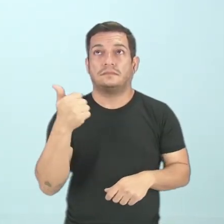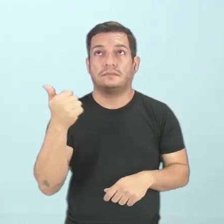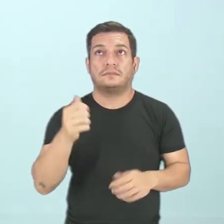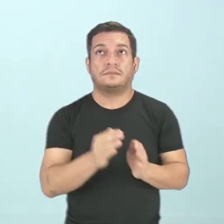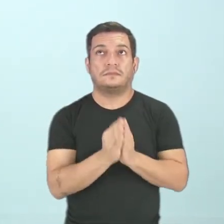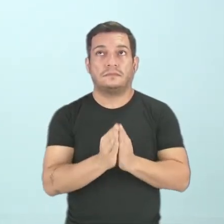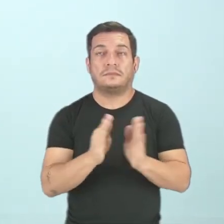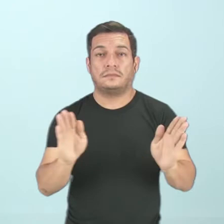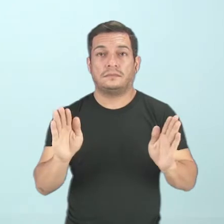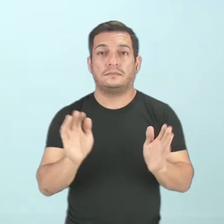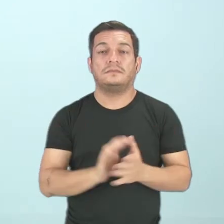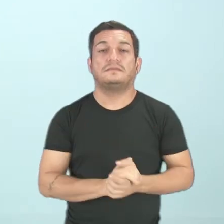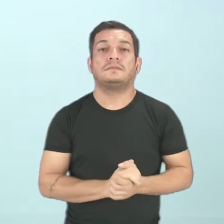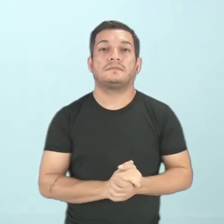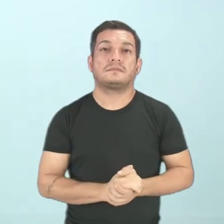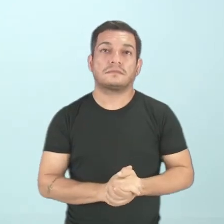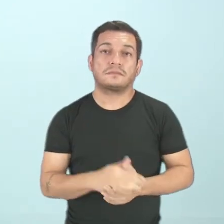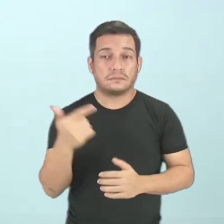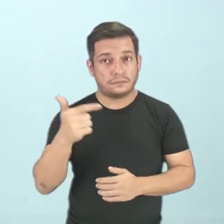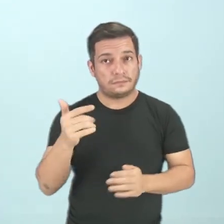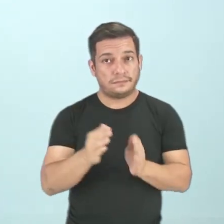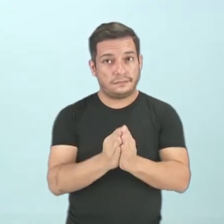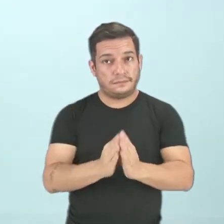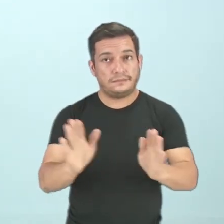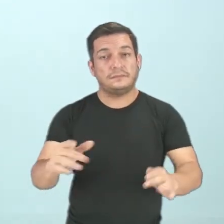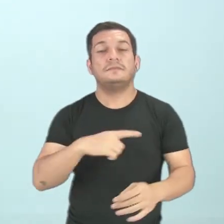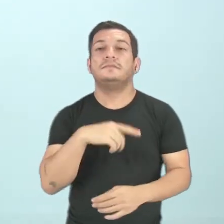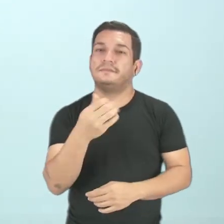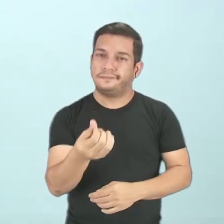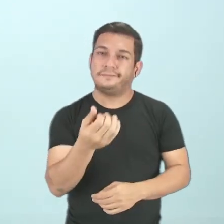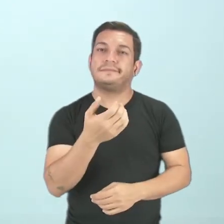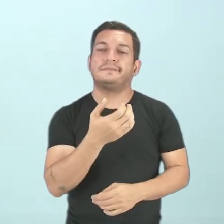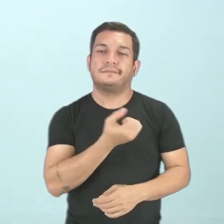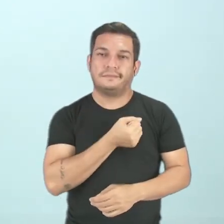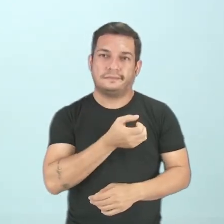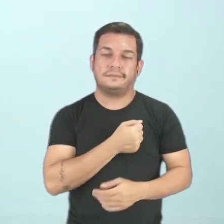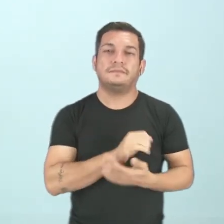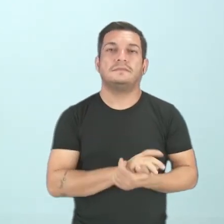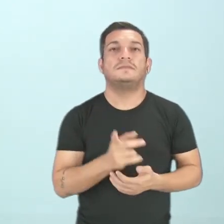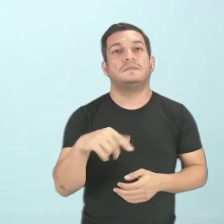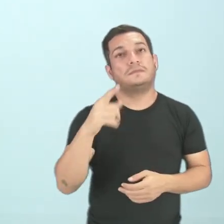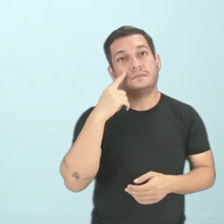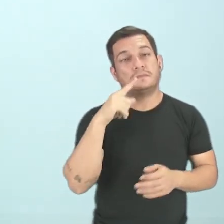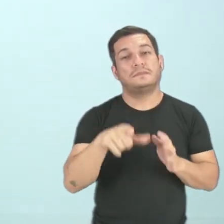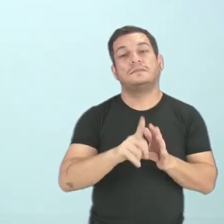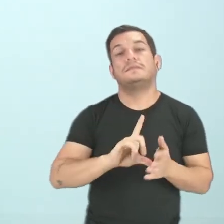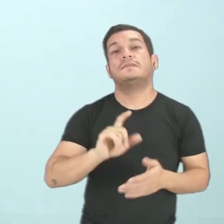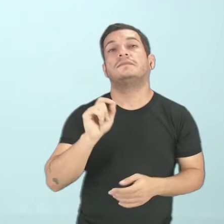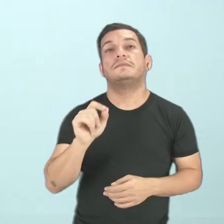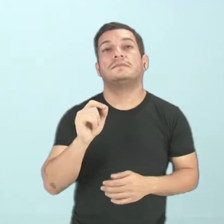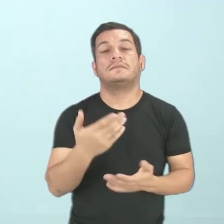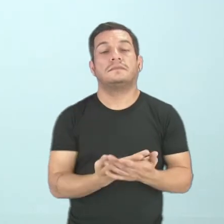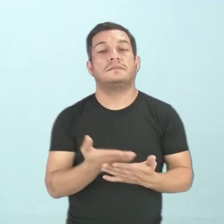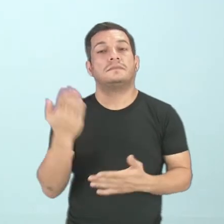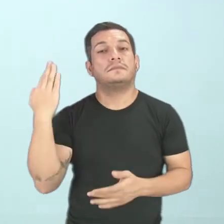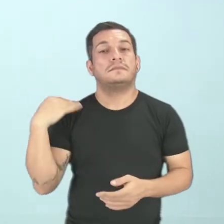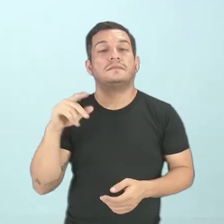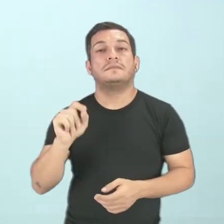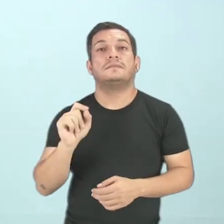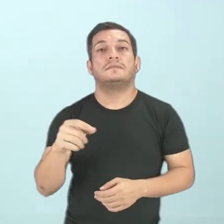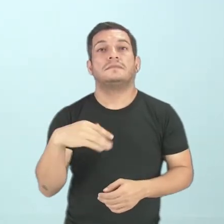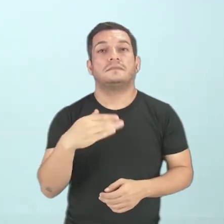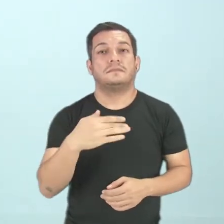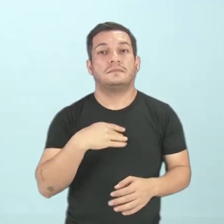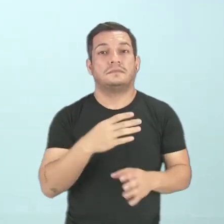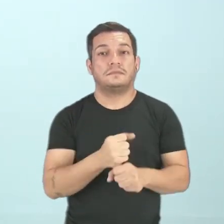primeiro lançamento. E para um segundo lançamento eu também tenho 6 faces. E você viu anteriormente, em aulas passadas, que quando